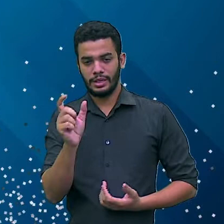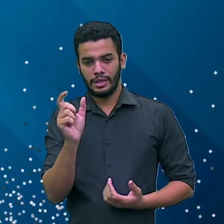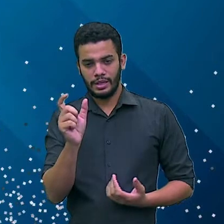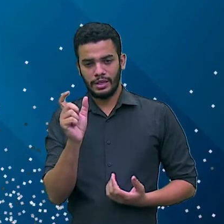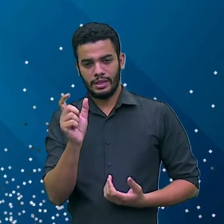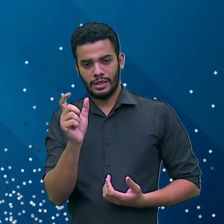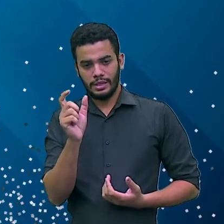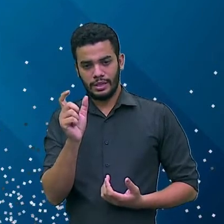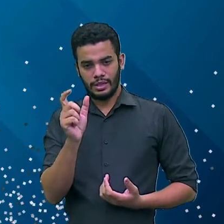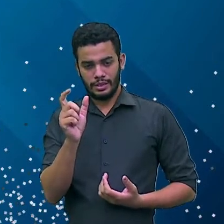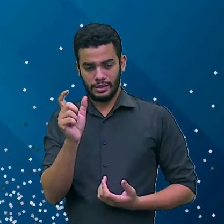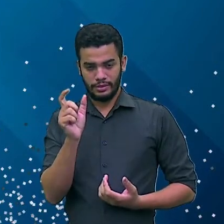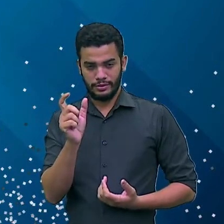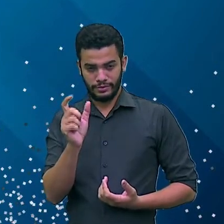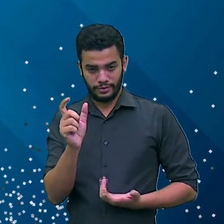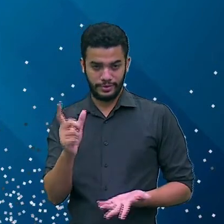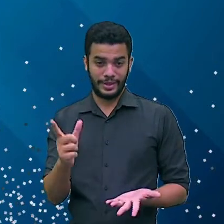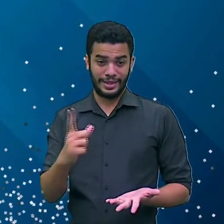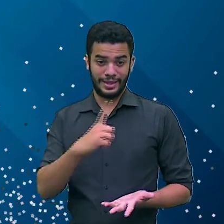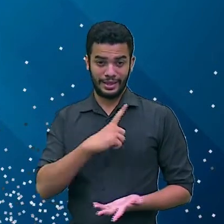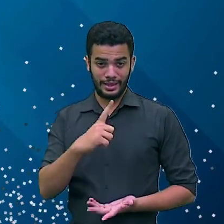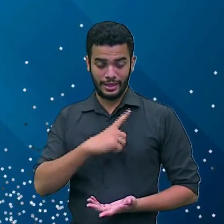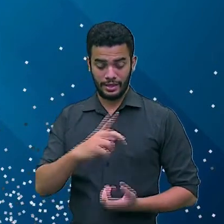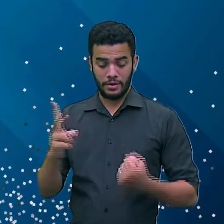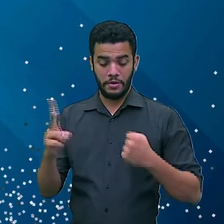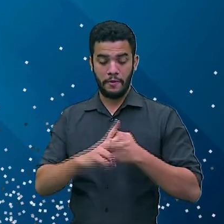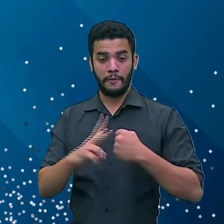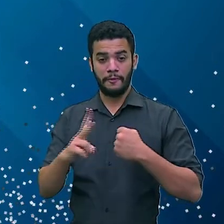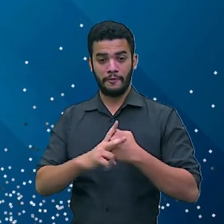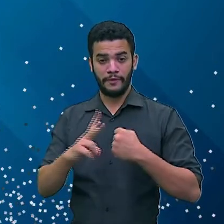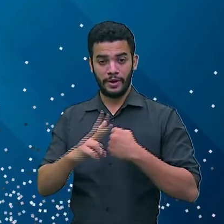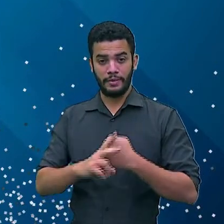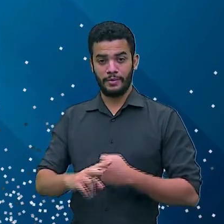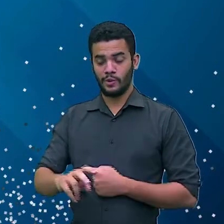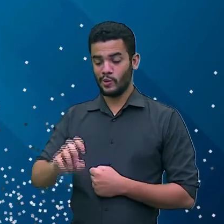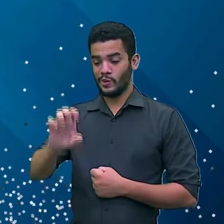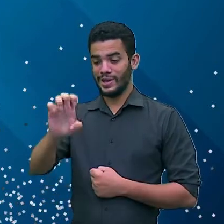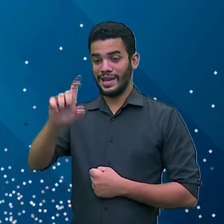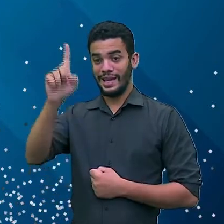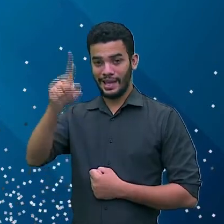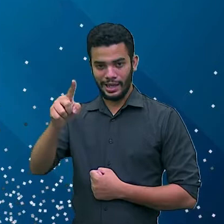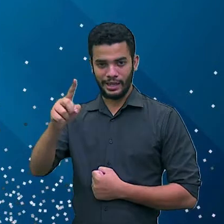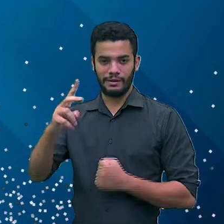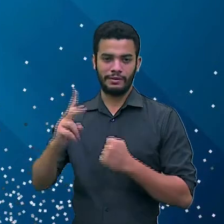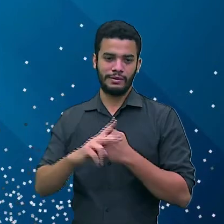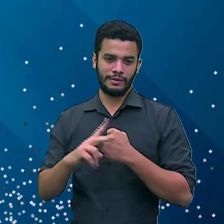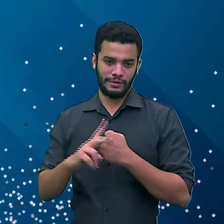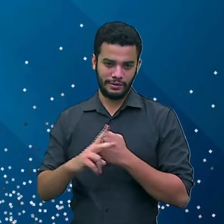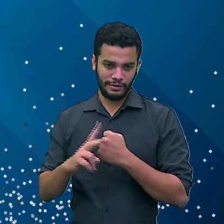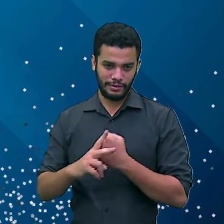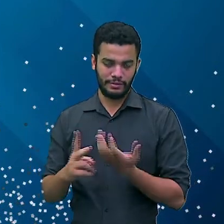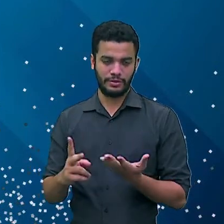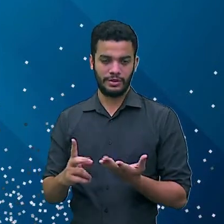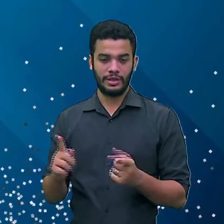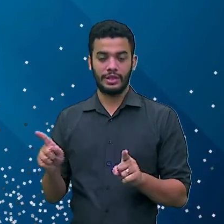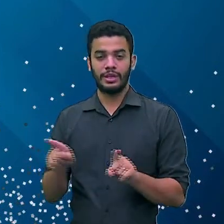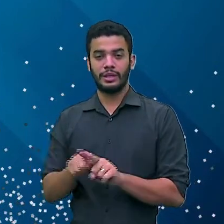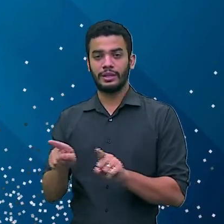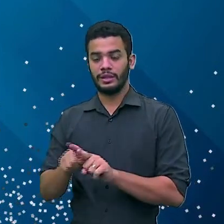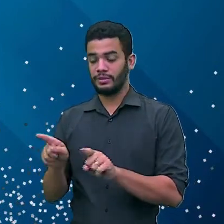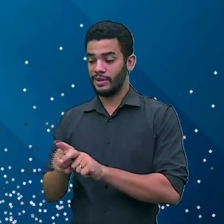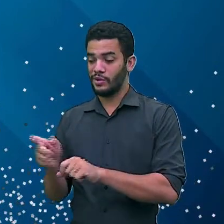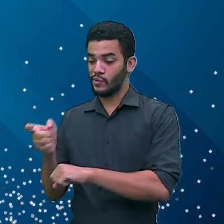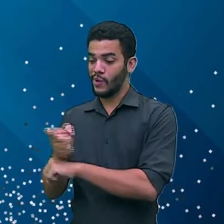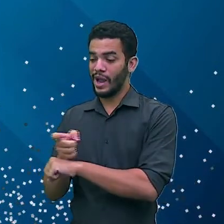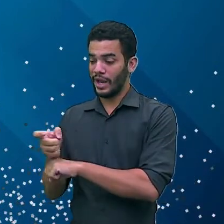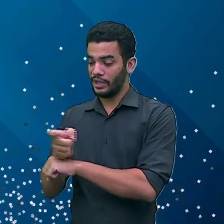ligação. Isso, tenho o sujeito Maria e aí o adjetivo dócil. Agora,